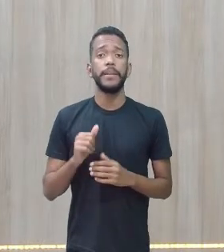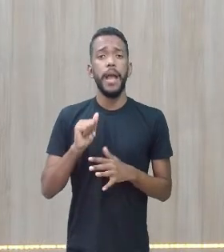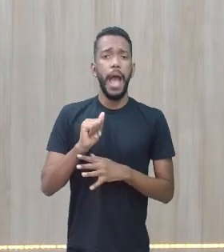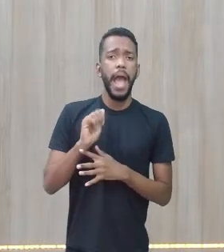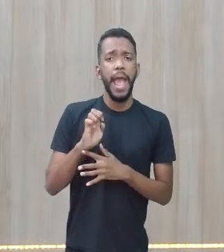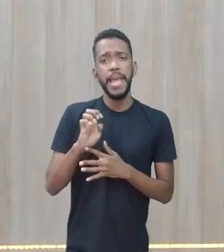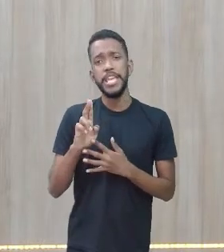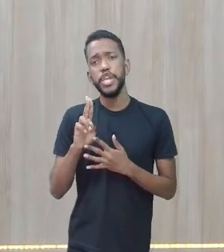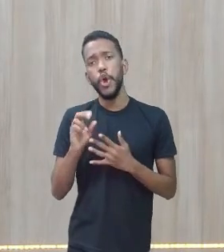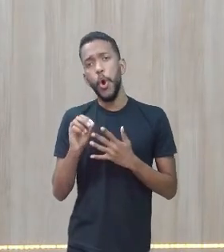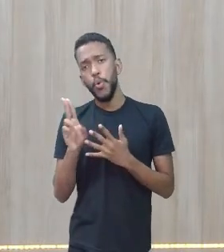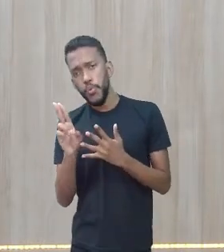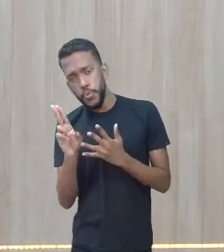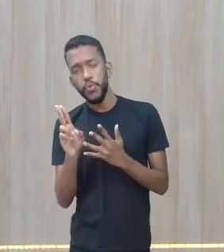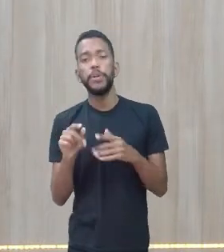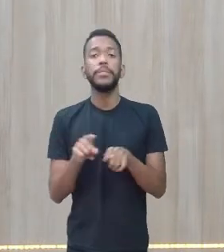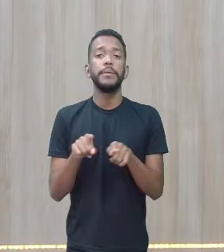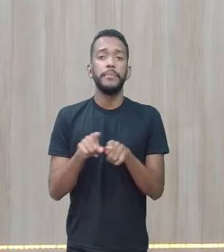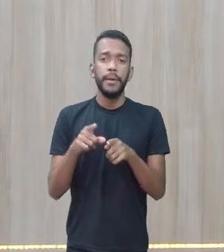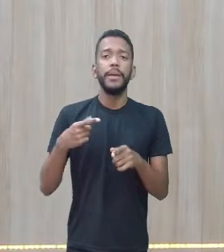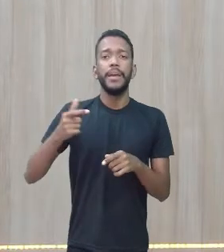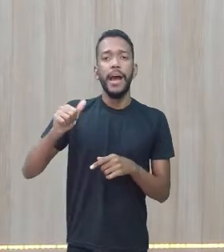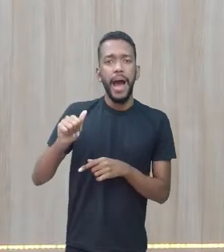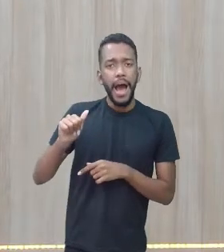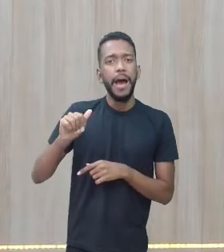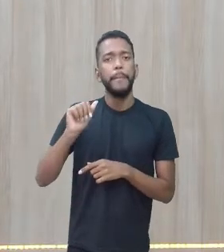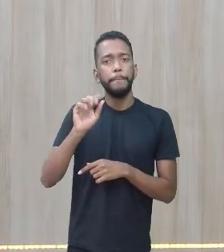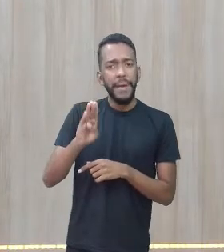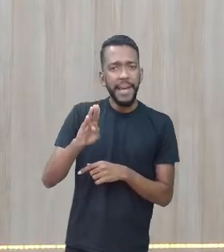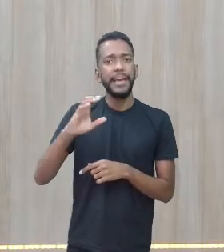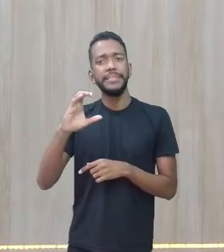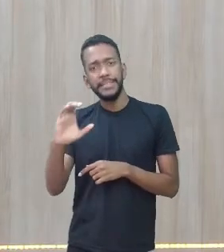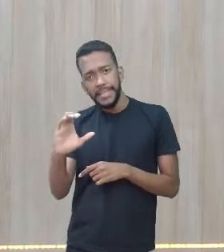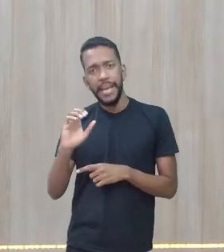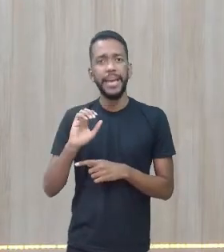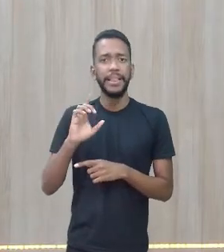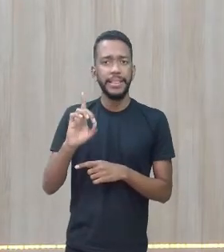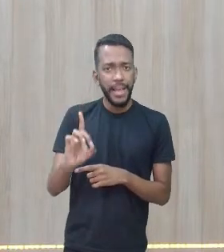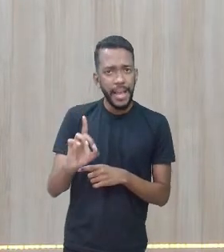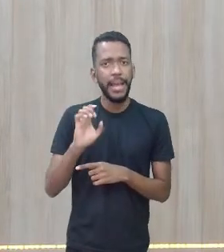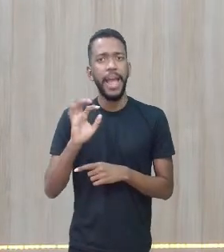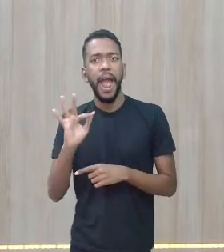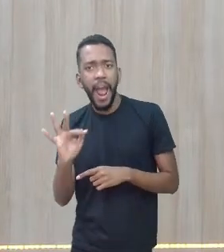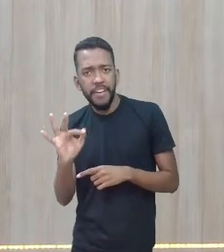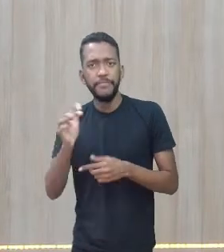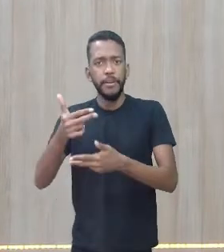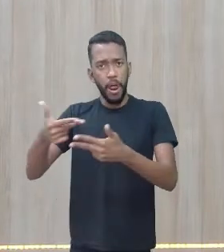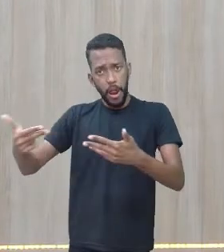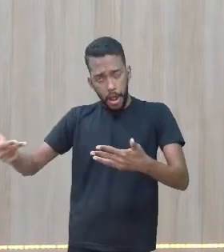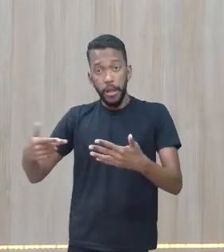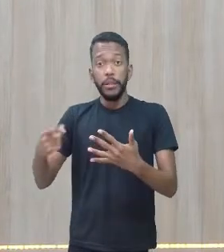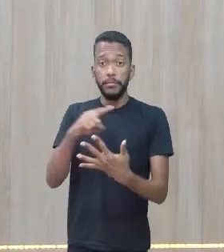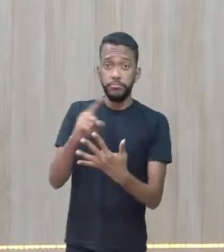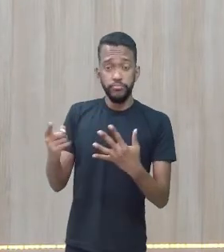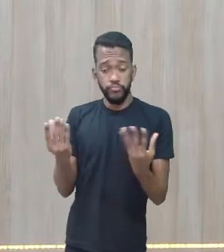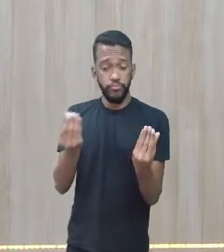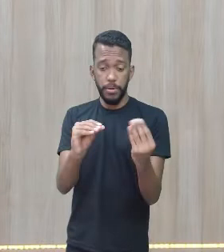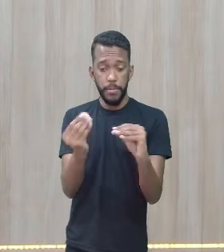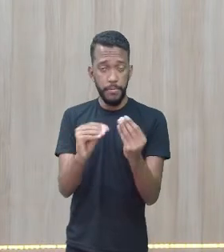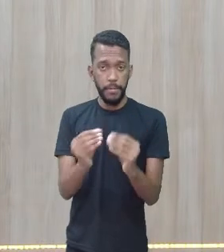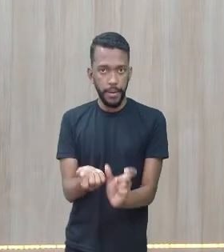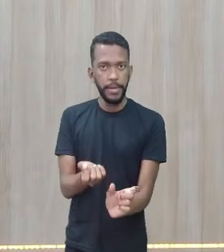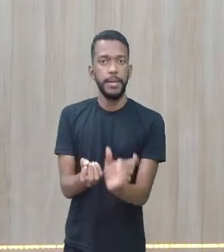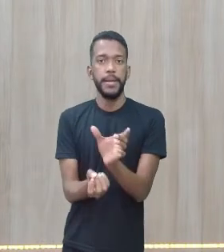quando estamos avançando nesse conhecimento e estamos estudando o processo de formação de palavras, percebemos que